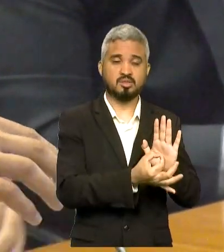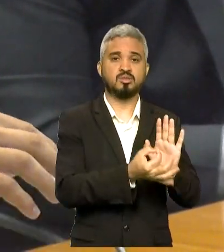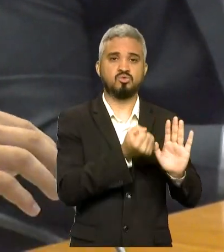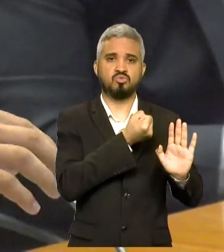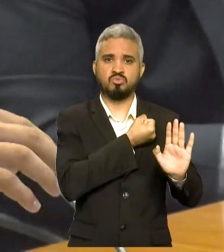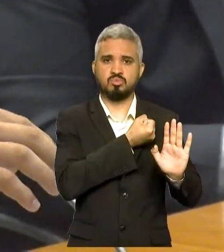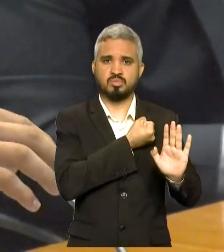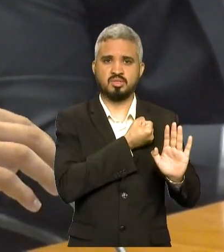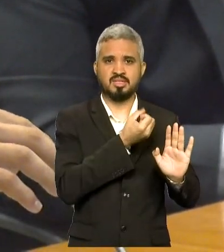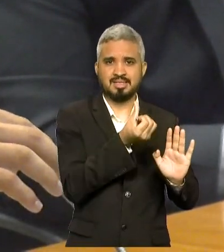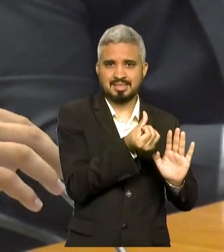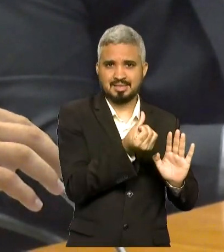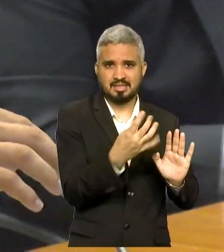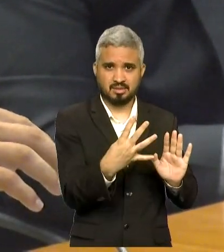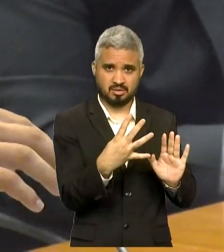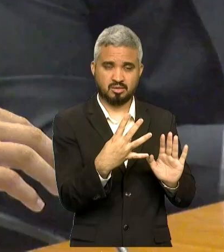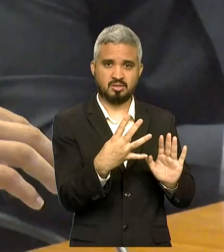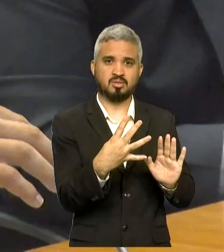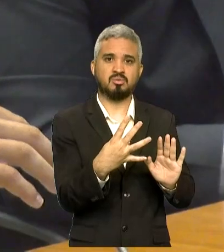número